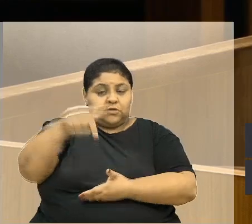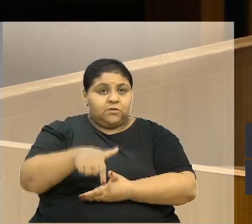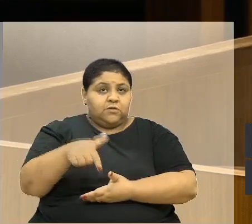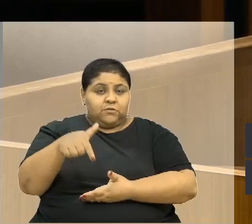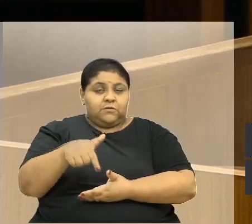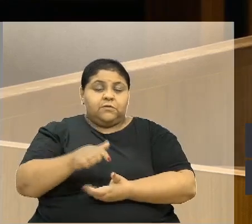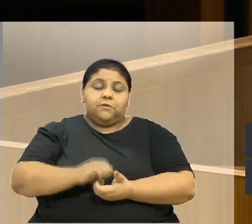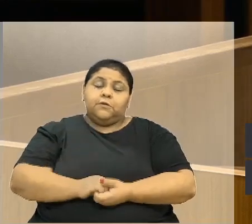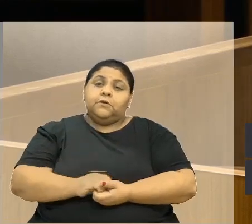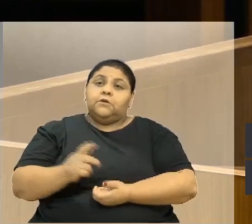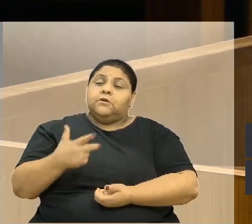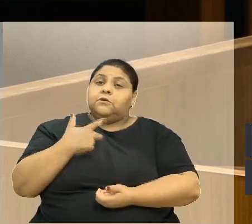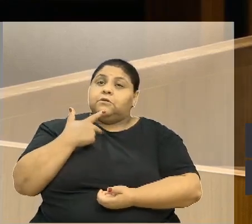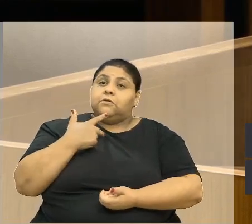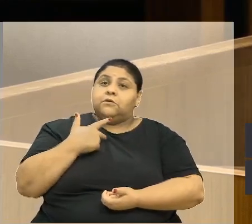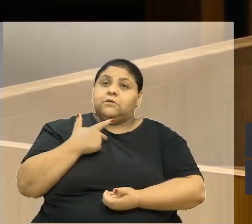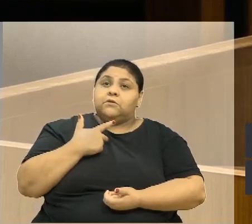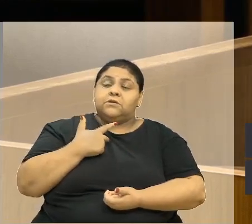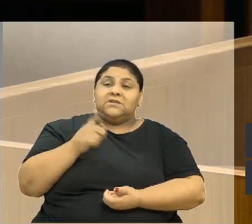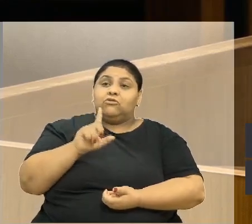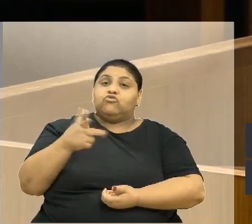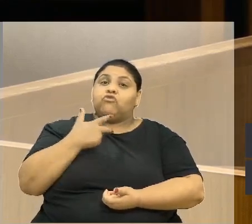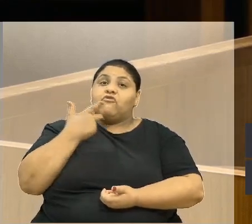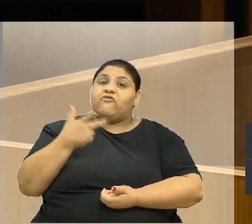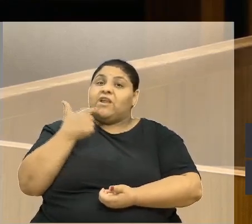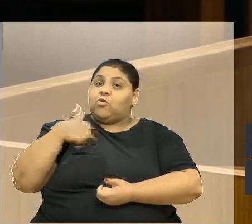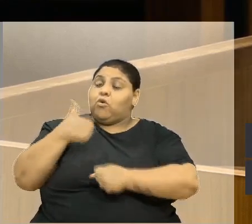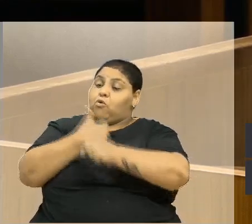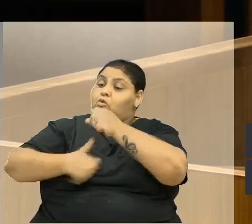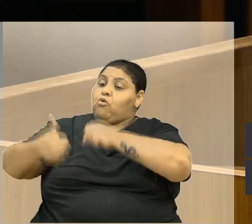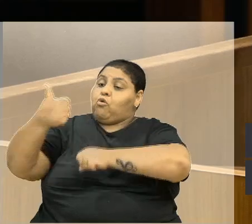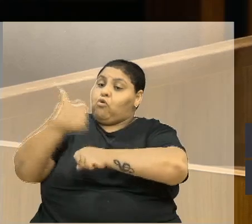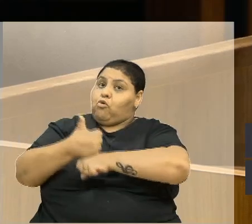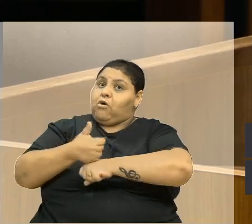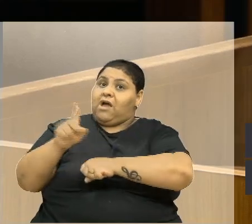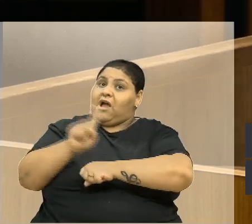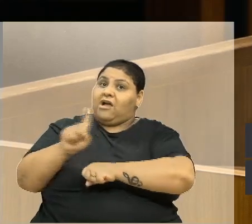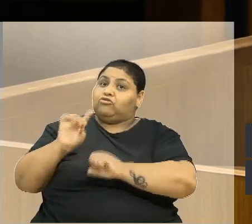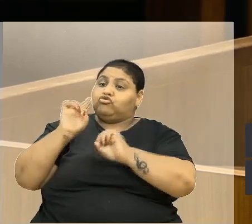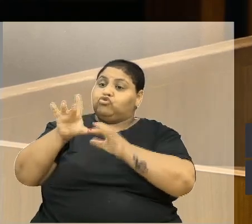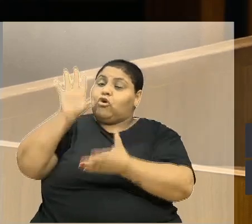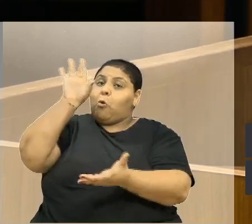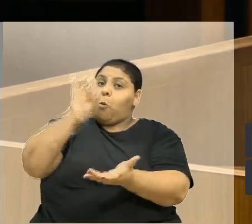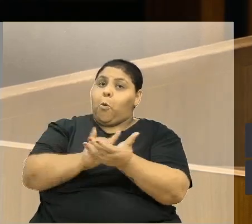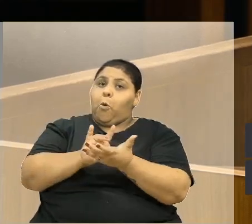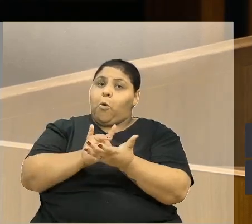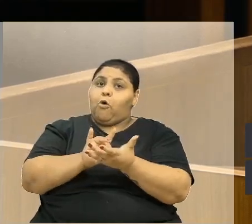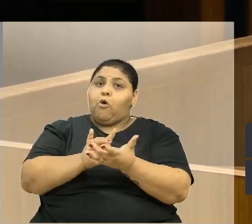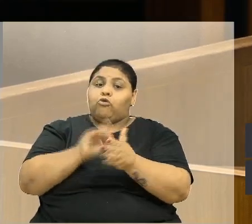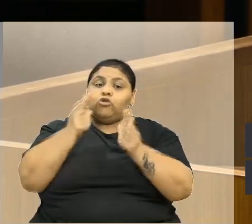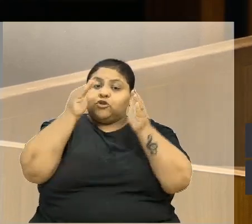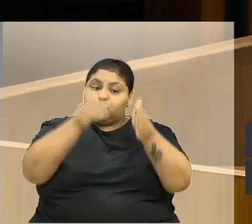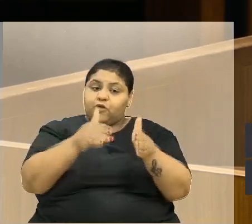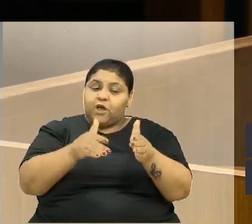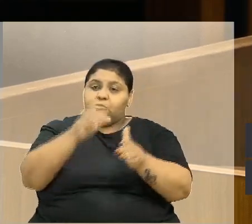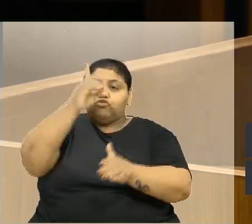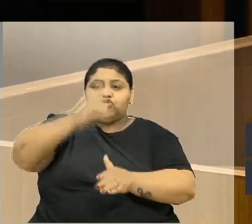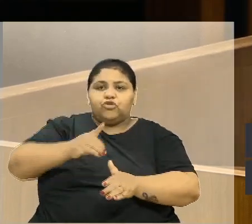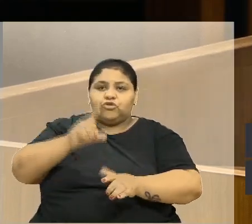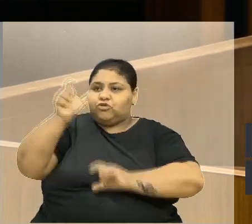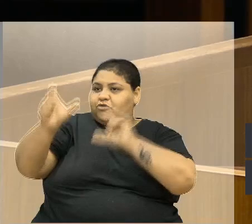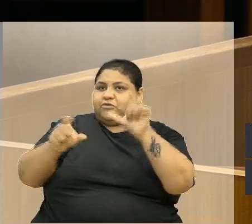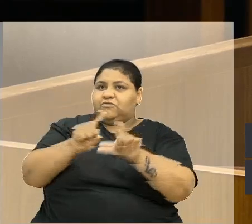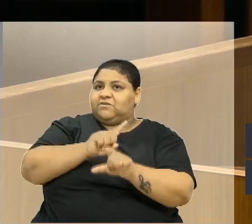a questão, quando eu estava de suplente, nós trabalhamos muito a questão dos direitos humanos, que não